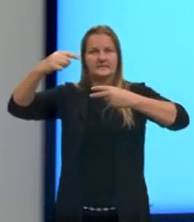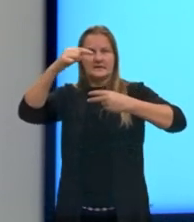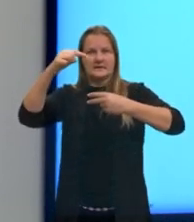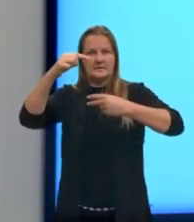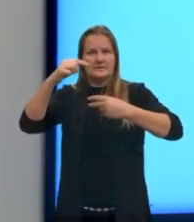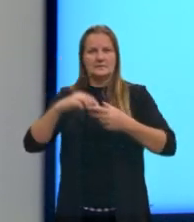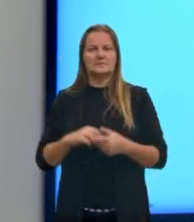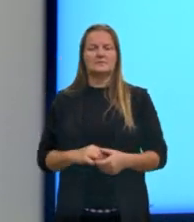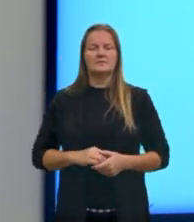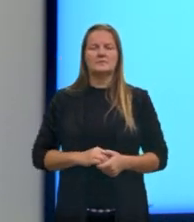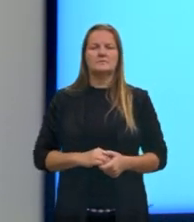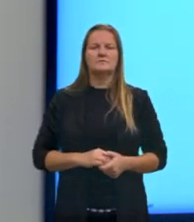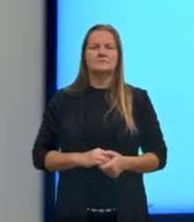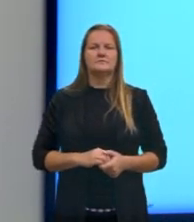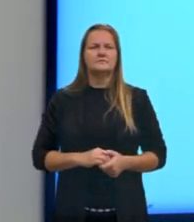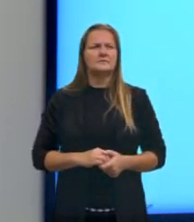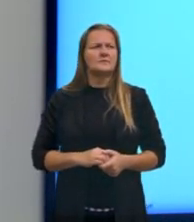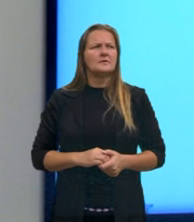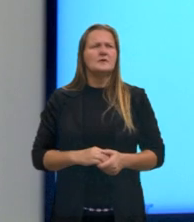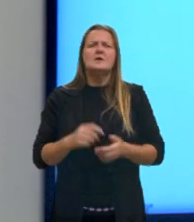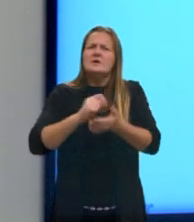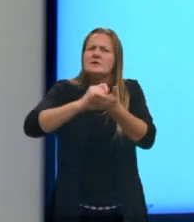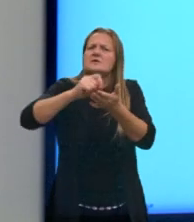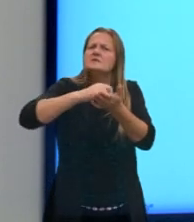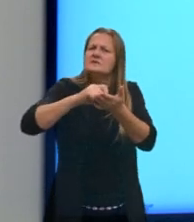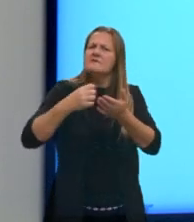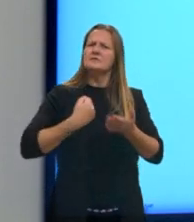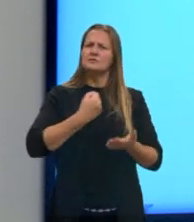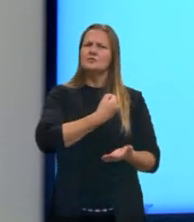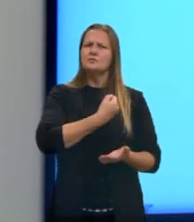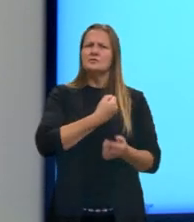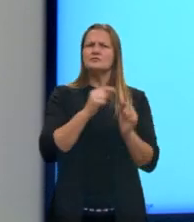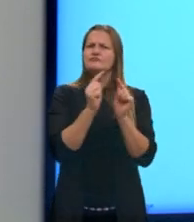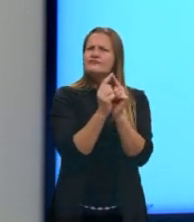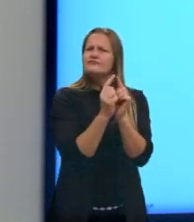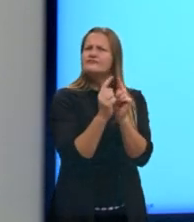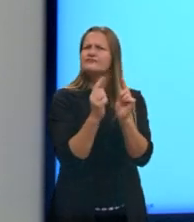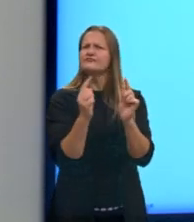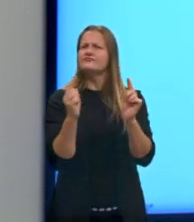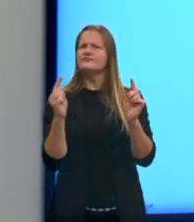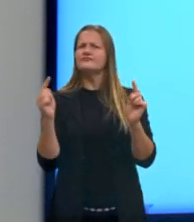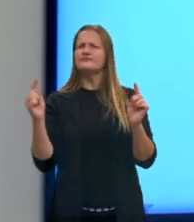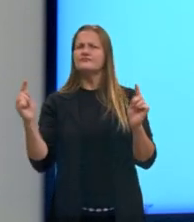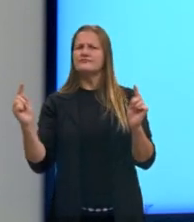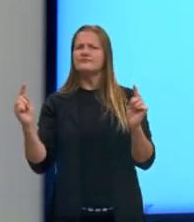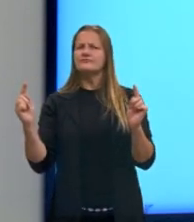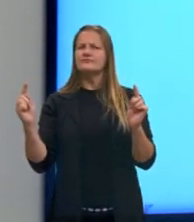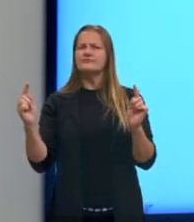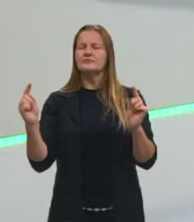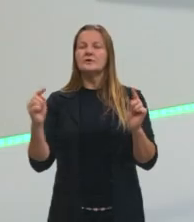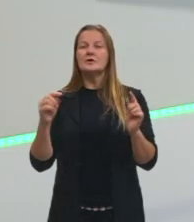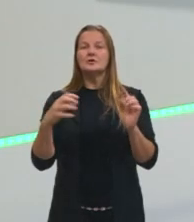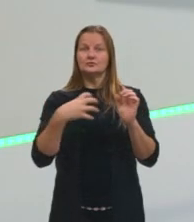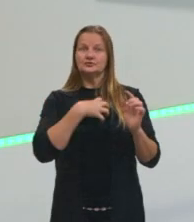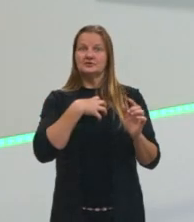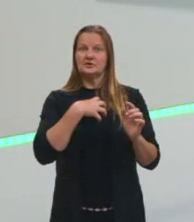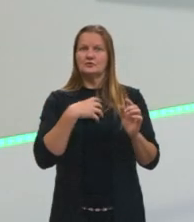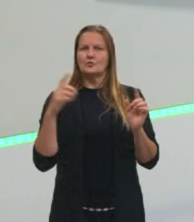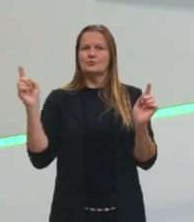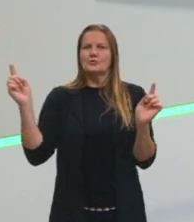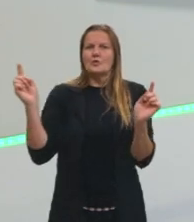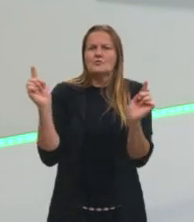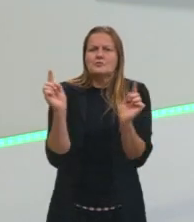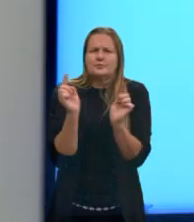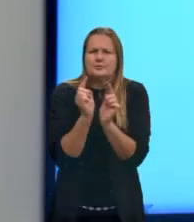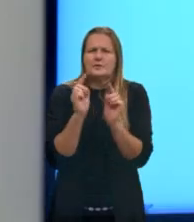comuns a gente escreve esse número dessa forma aqui com uma forma de resumir ele